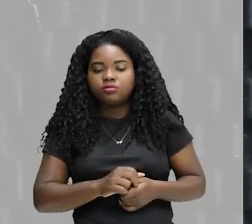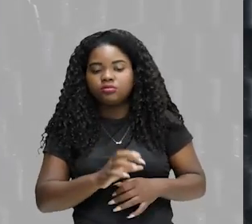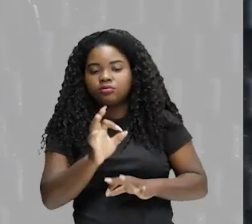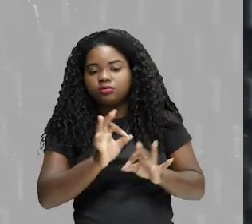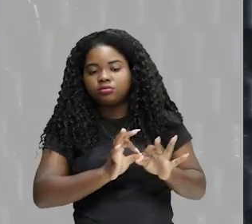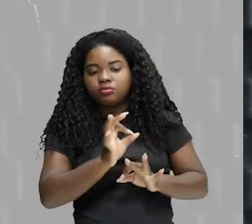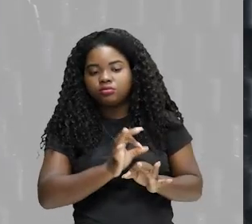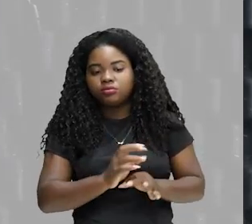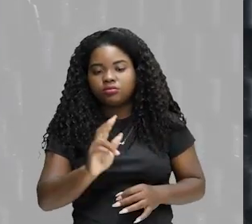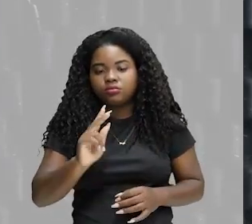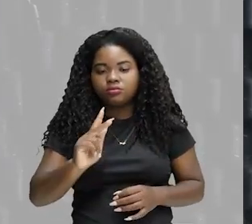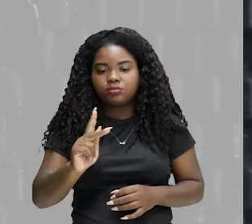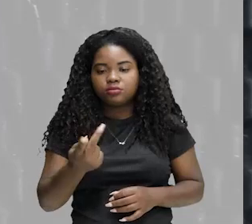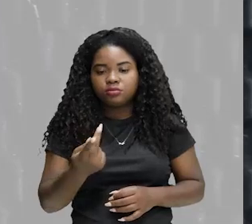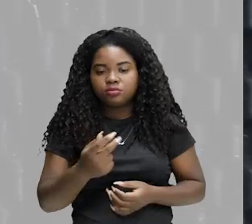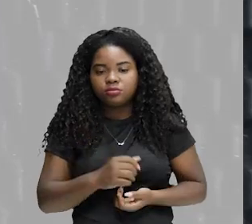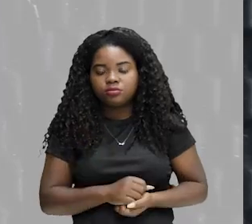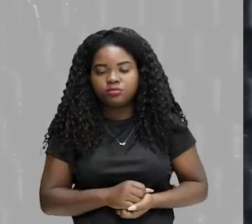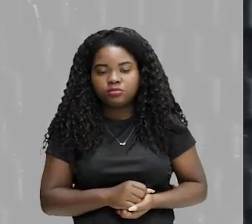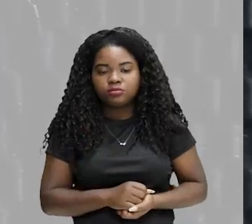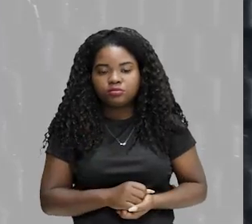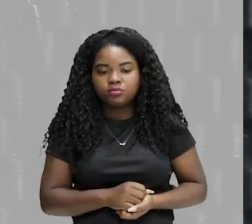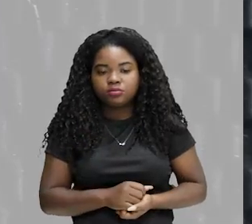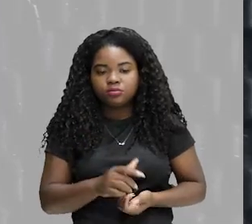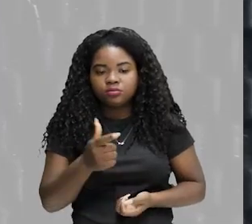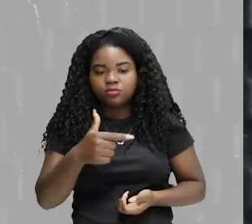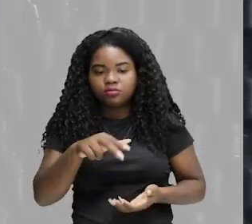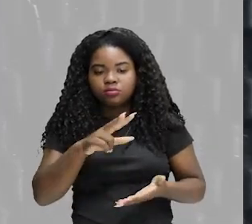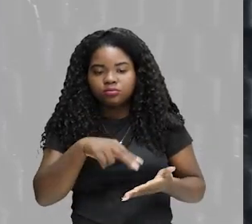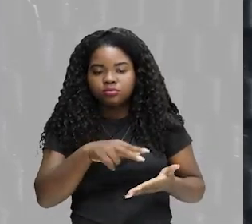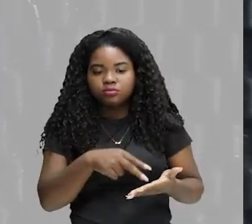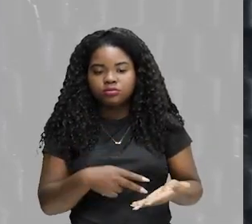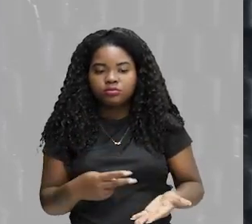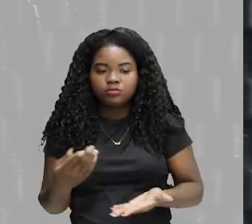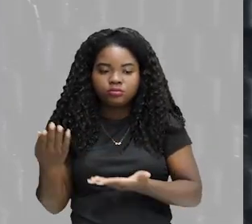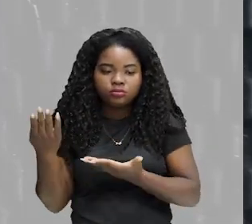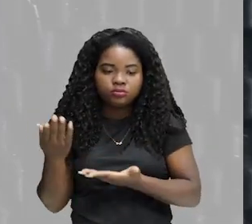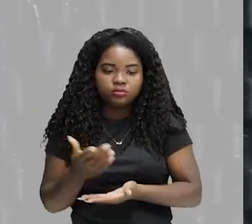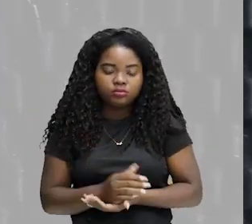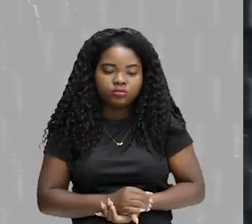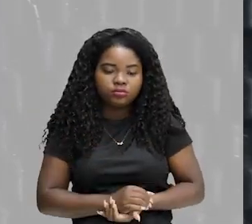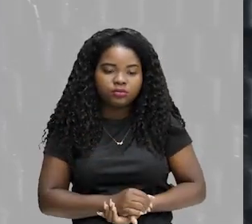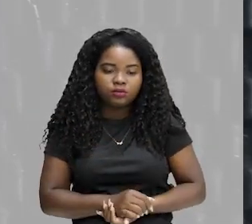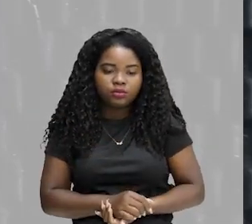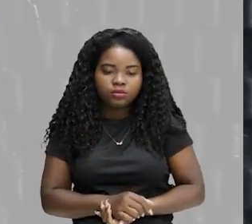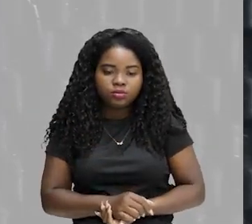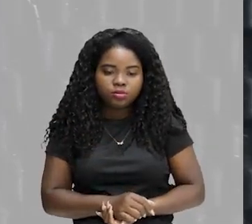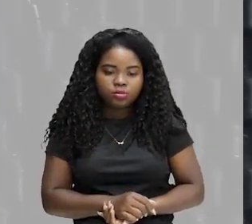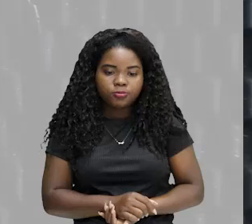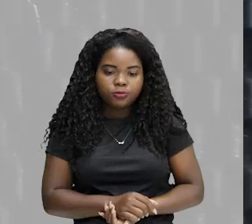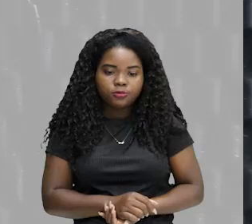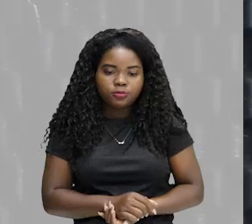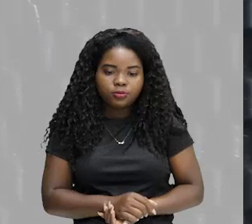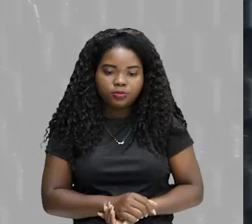do H, belezinha? Então, continuando aí. O parâmetro B,